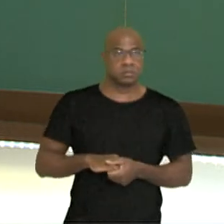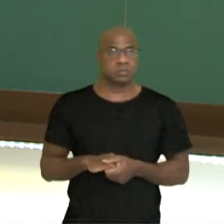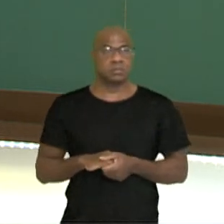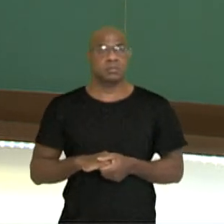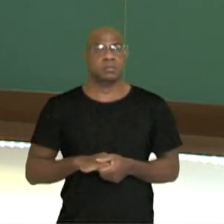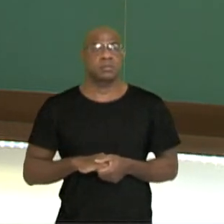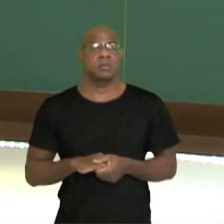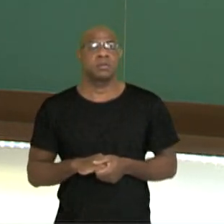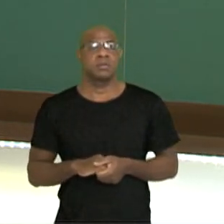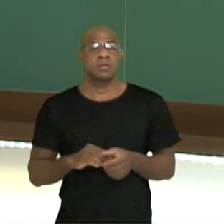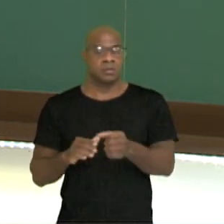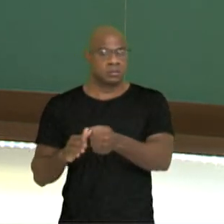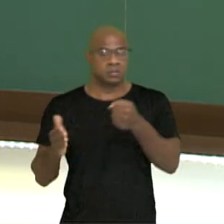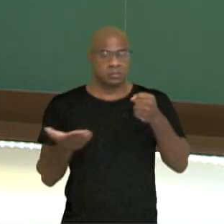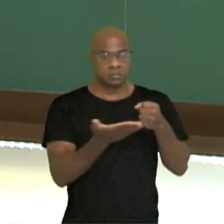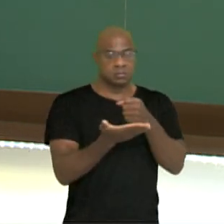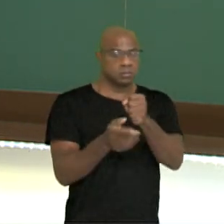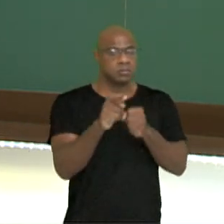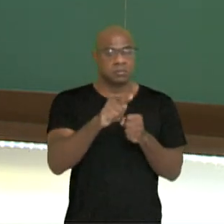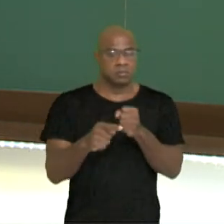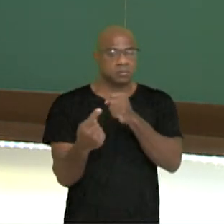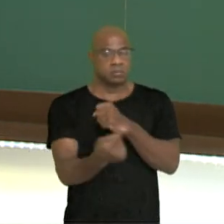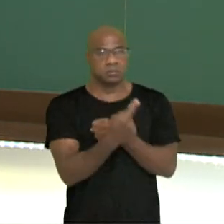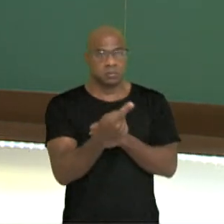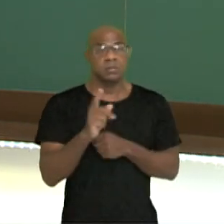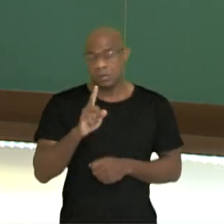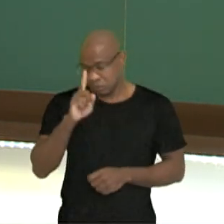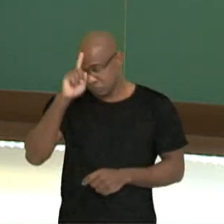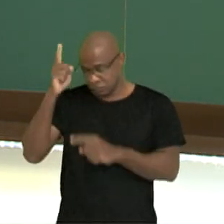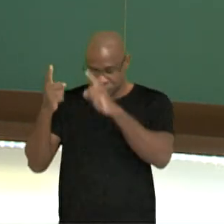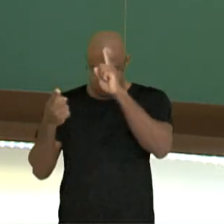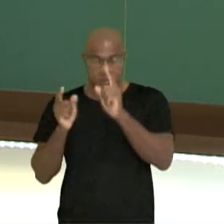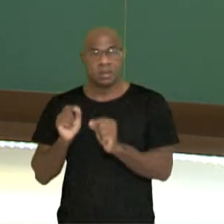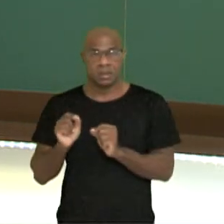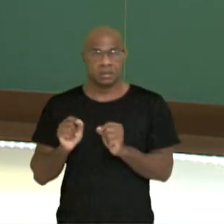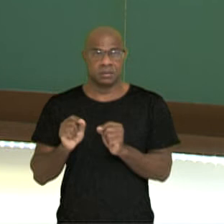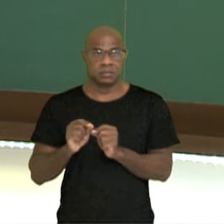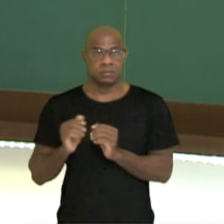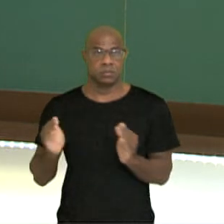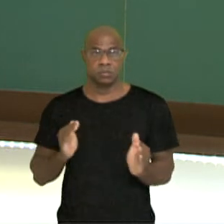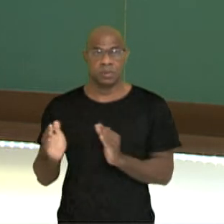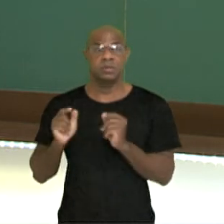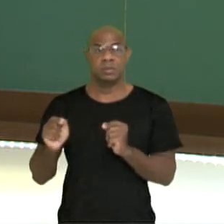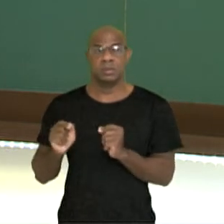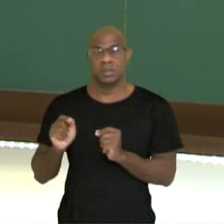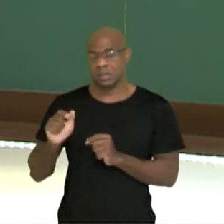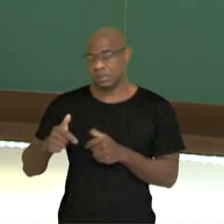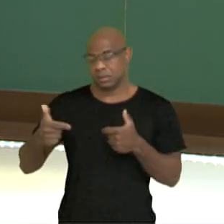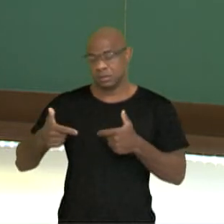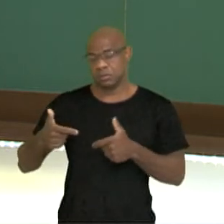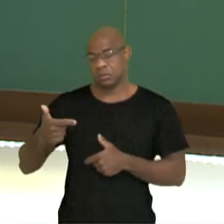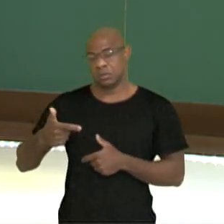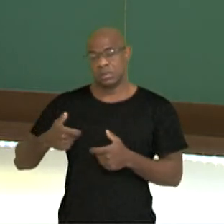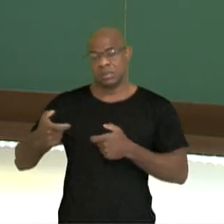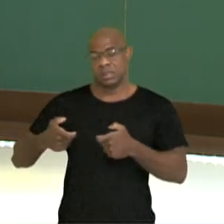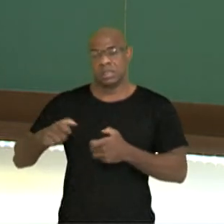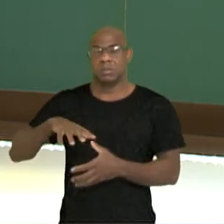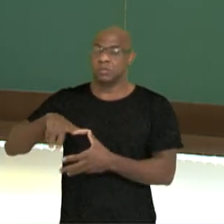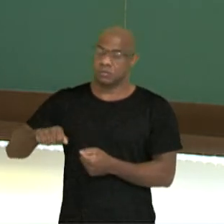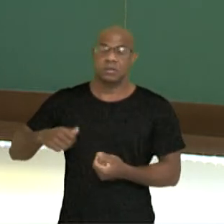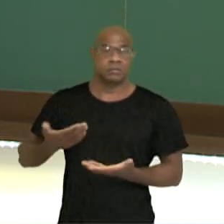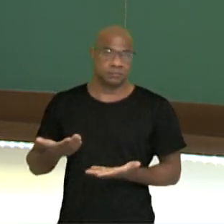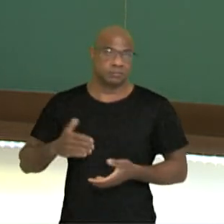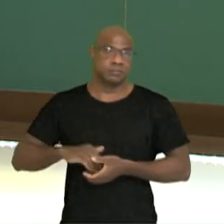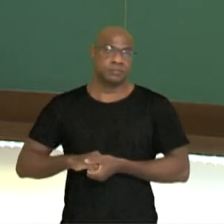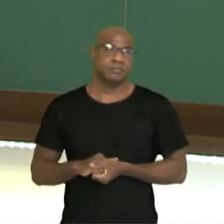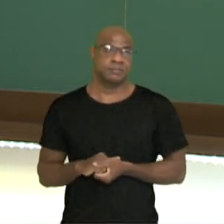micro-ondas foi inventado por Percy Spencer. Ou seja, a informação mais importante aqui agora é o fato do micro-ondas